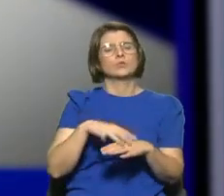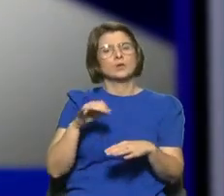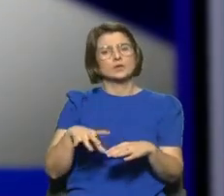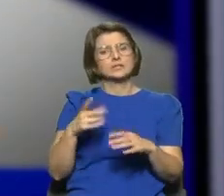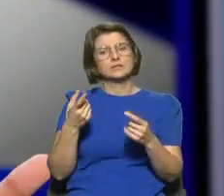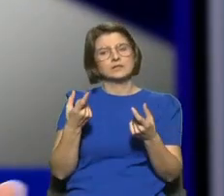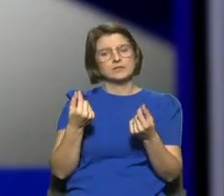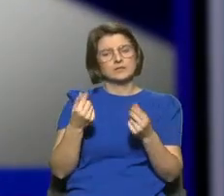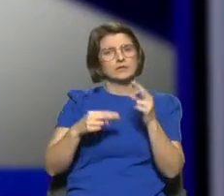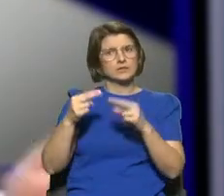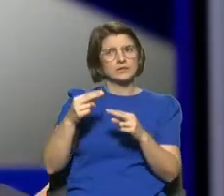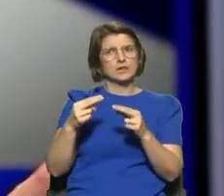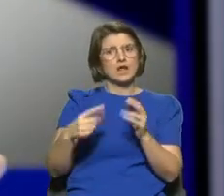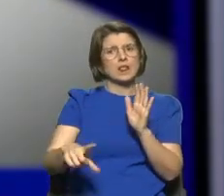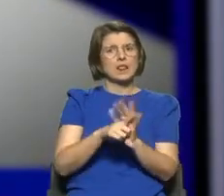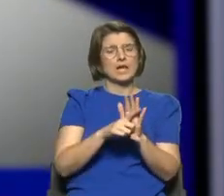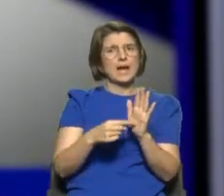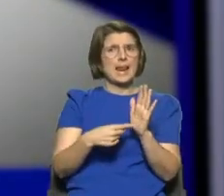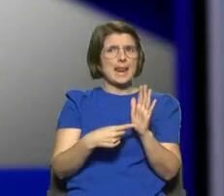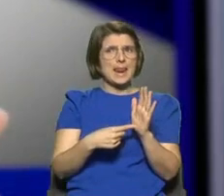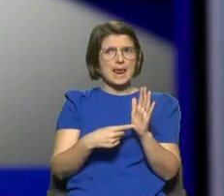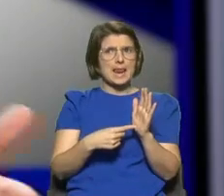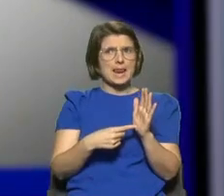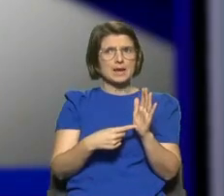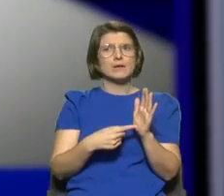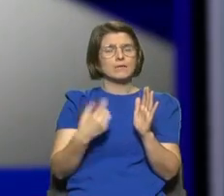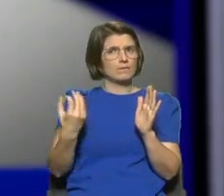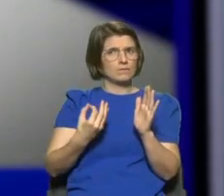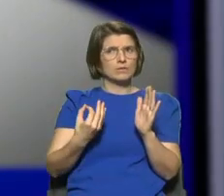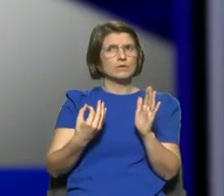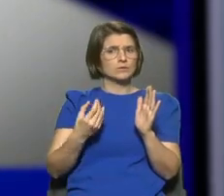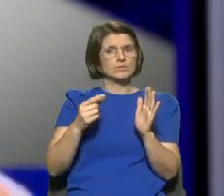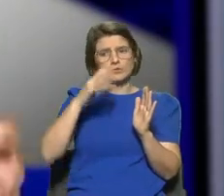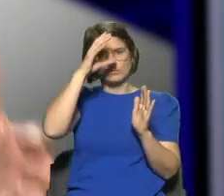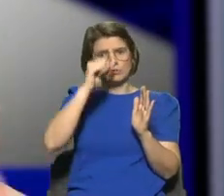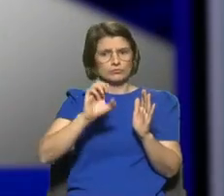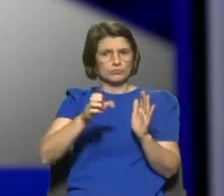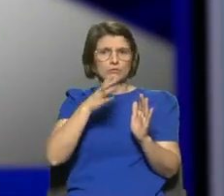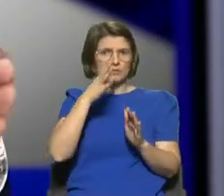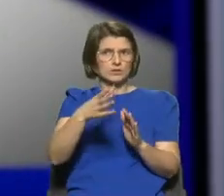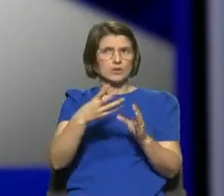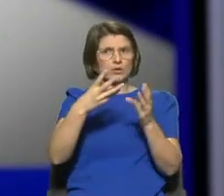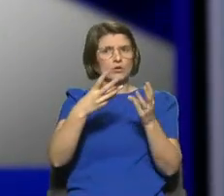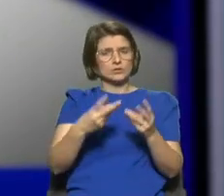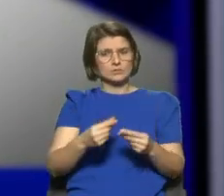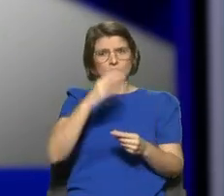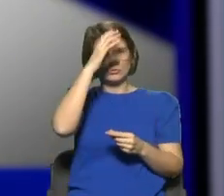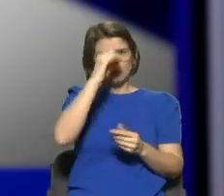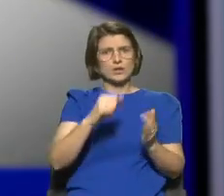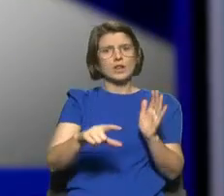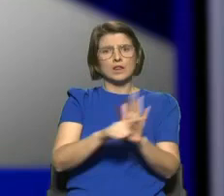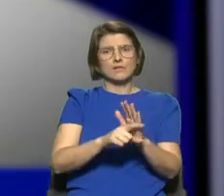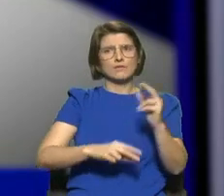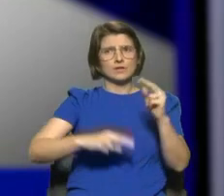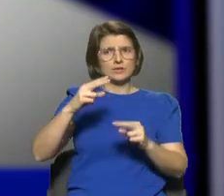financeiro obedece a uma lei foi reconhecido inclusive pelo pelo governo Regional que o orçamento de estado cumpria essa lei de Finanças